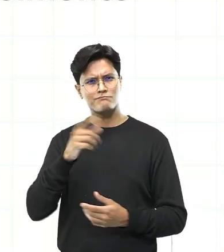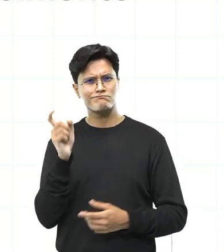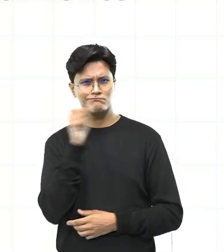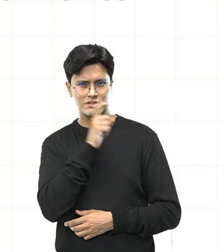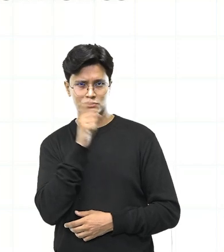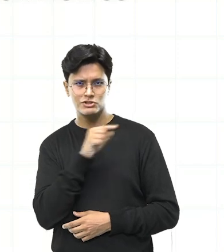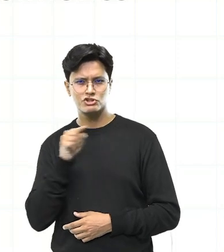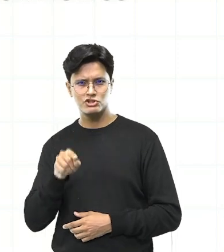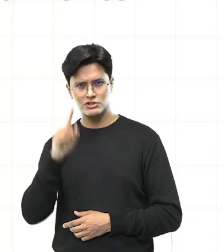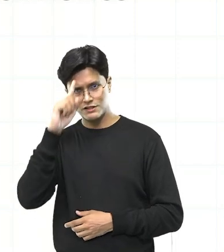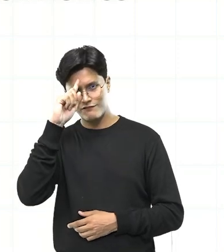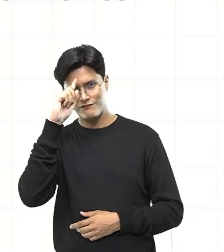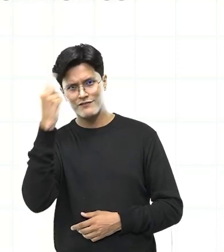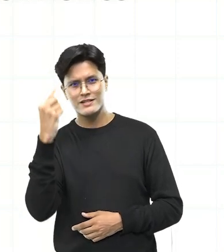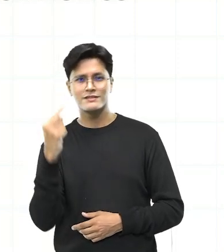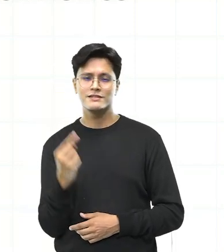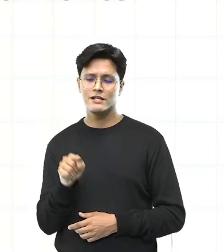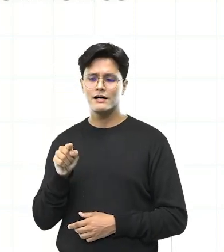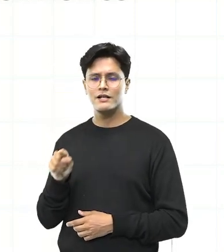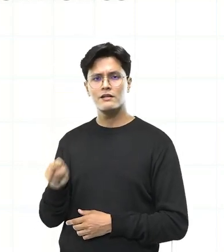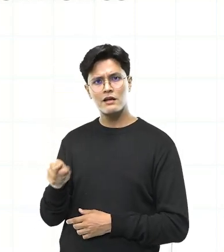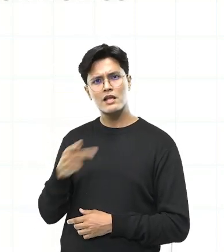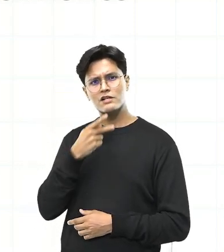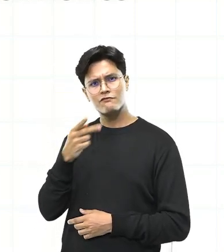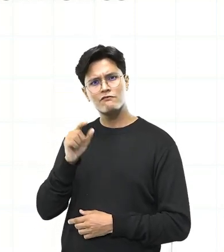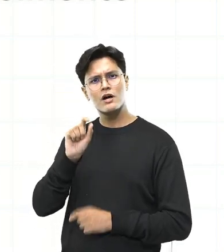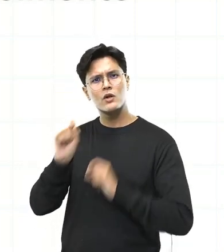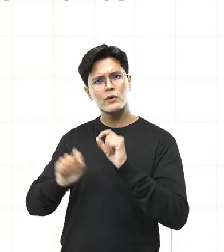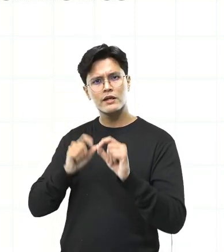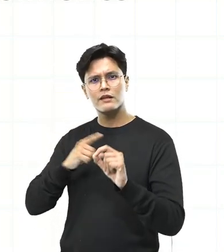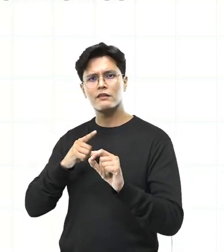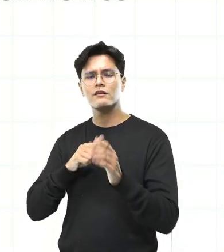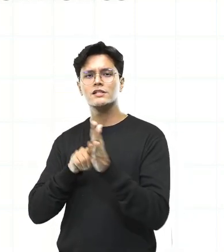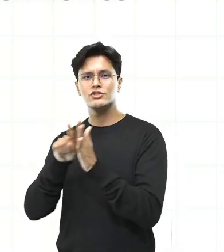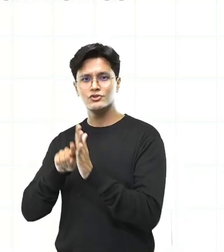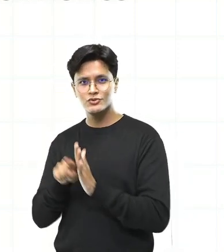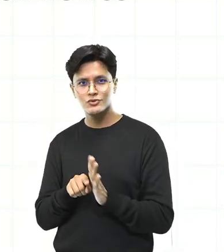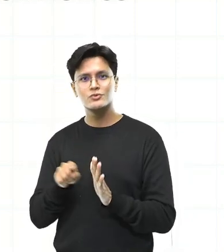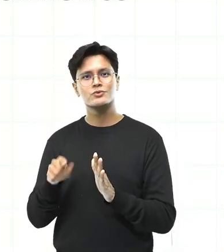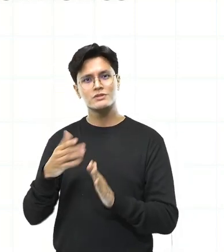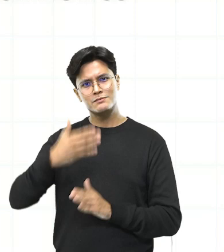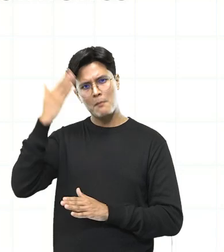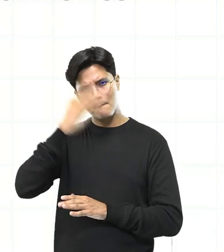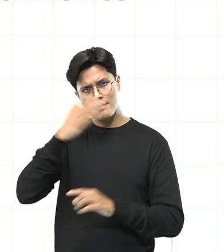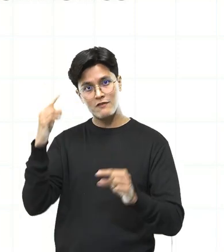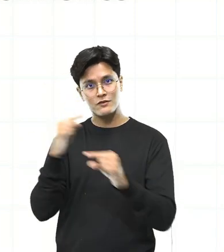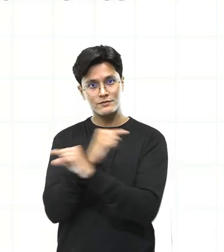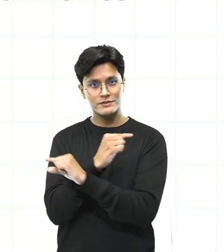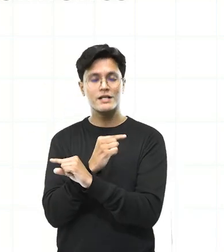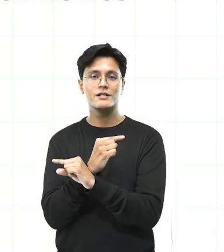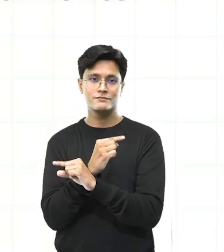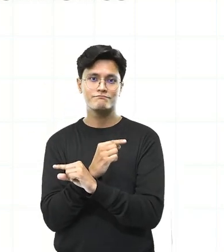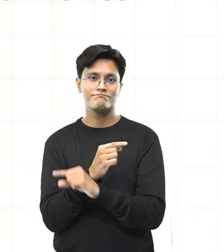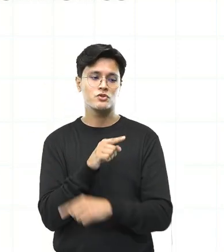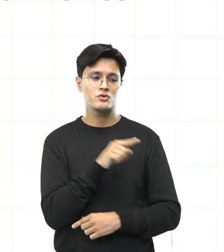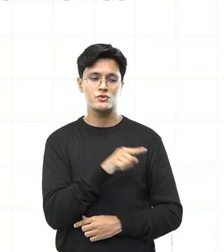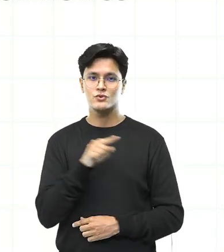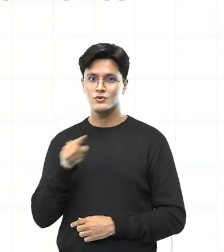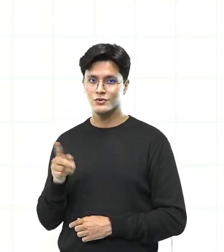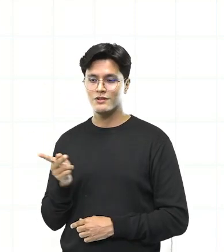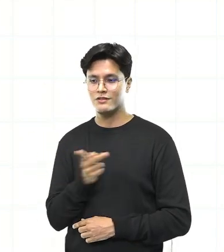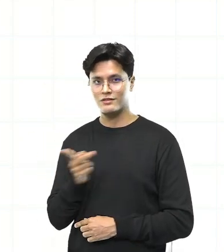de aquecimento global é inventada. Então temos dois comentários sobre o mesmo texto, só que com